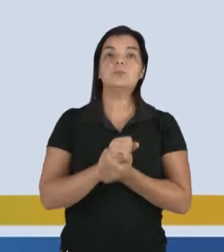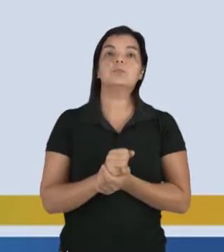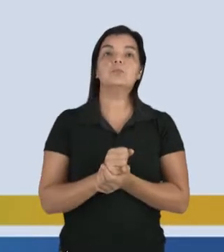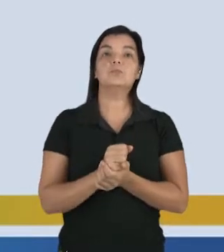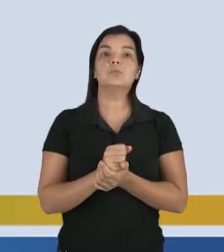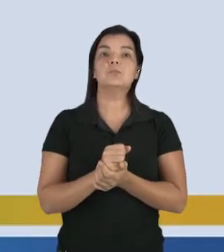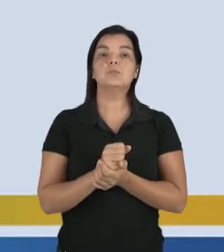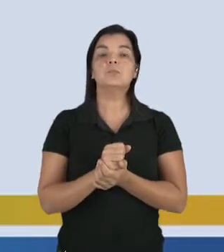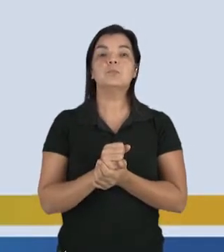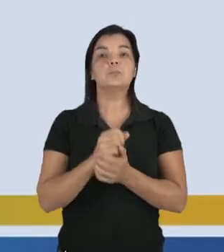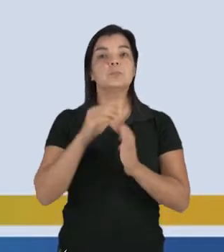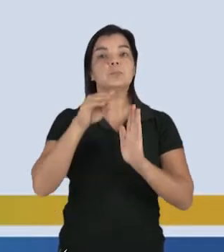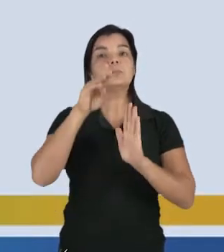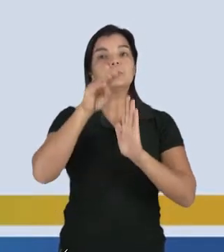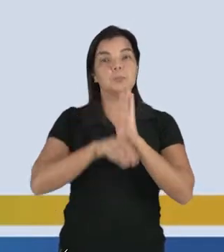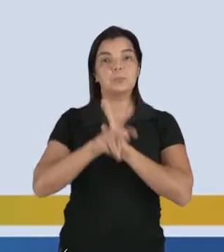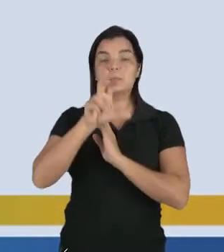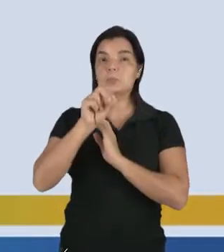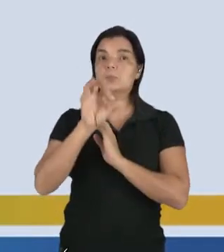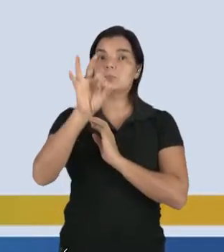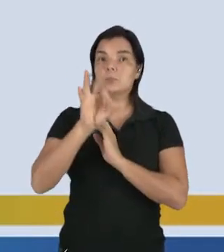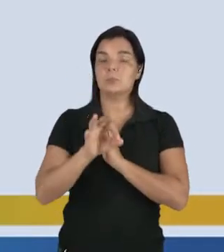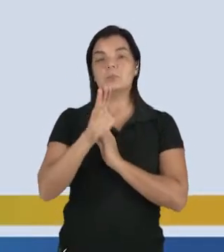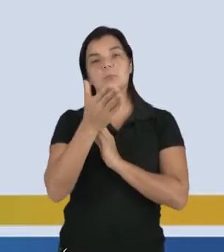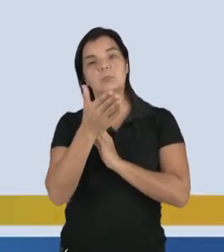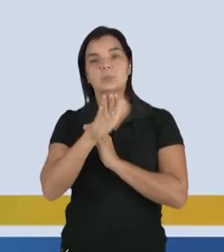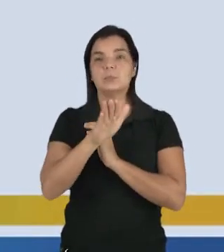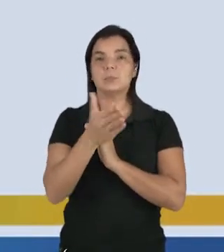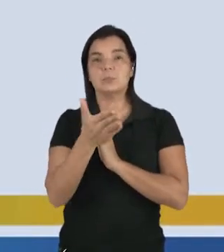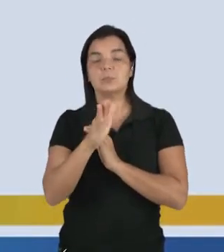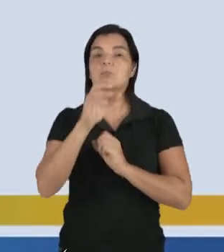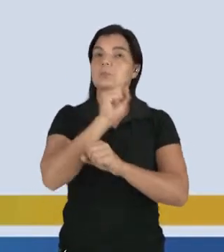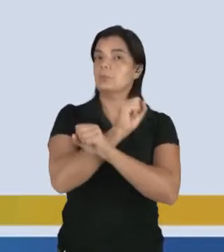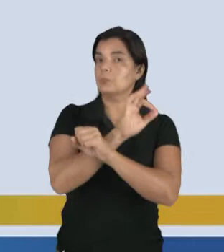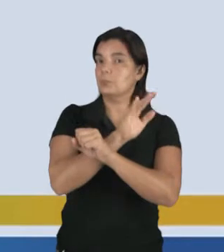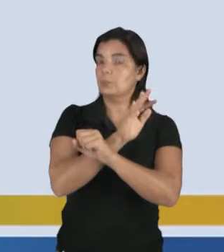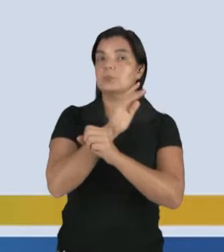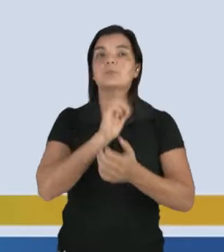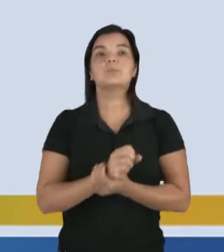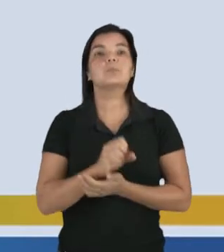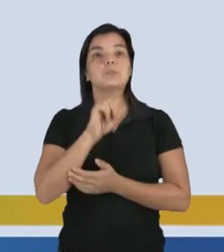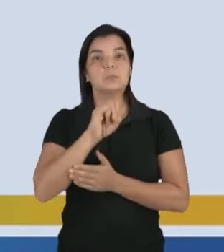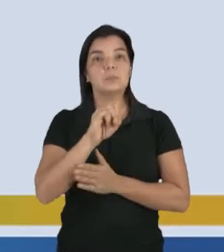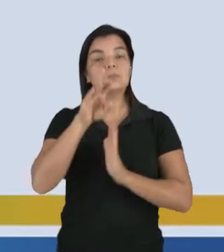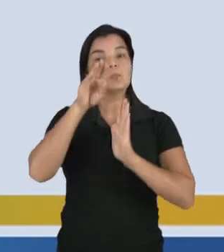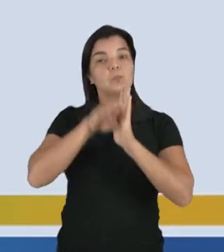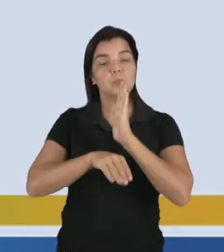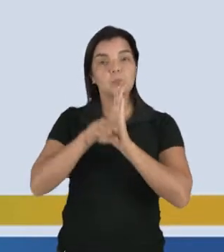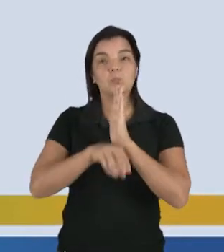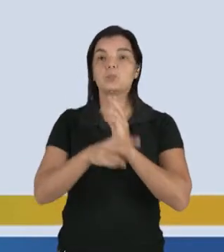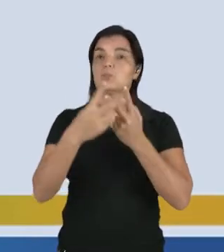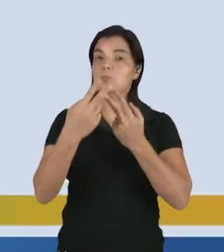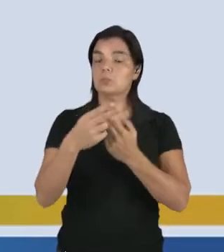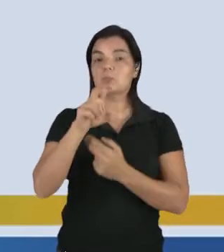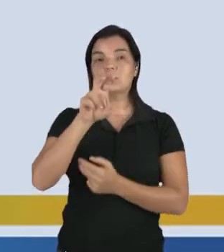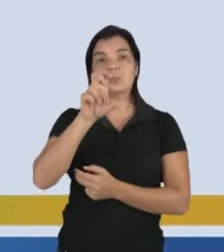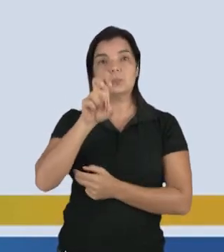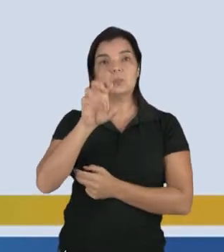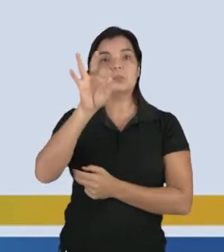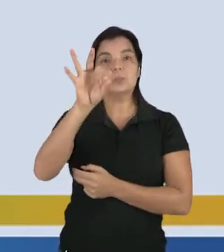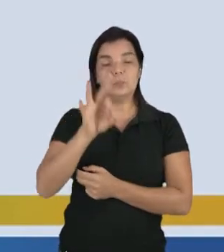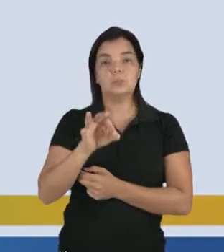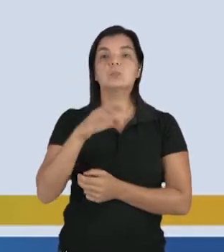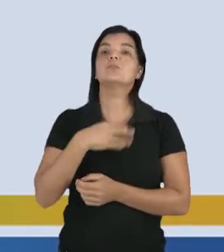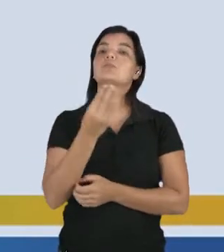Se for menor do que 50%, ele é um ácido moderado. Se for menor ou igual a